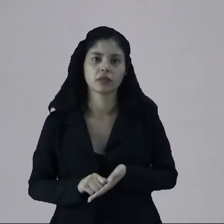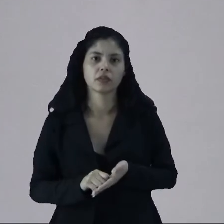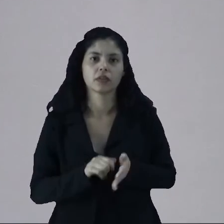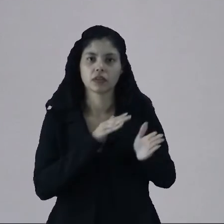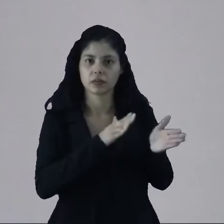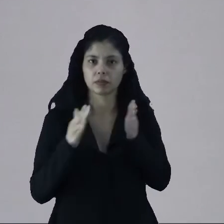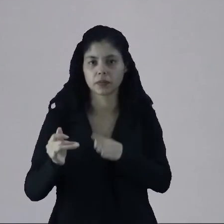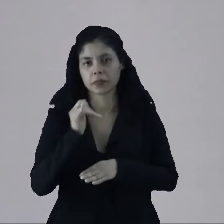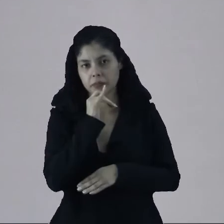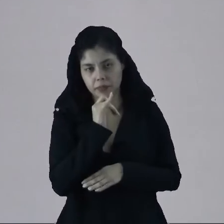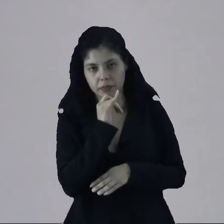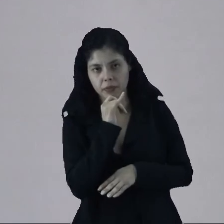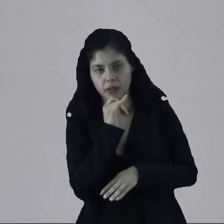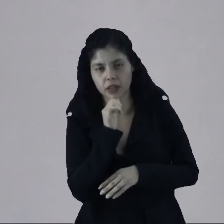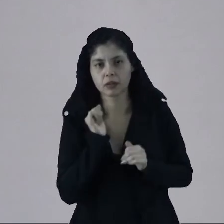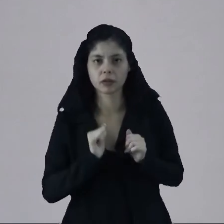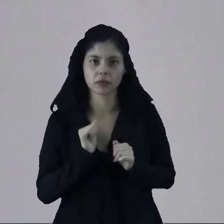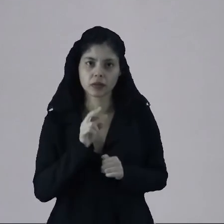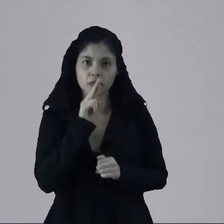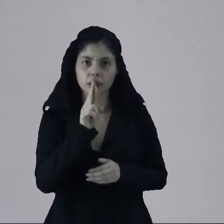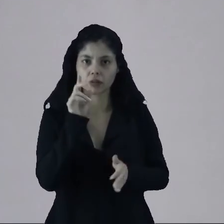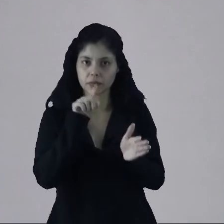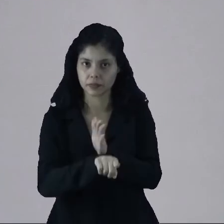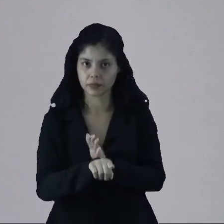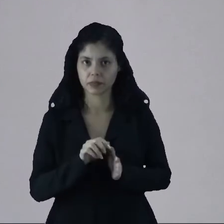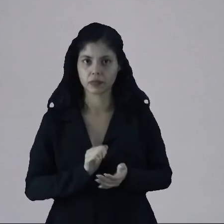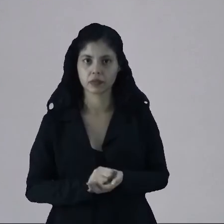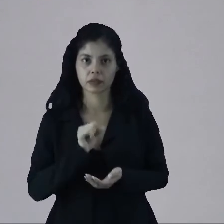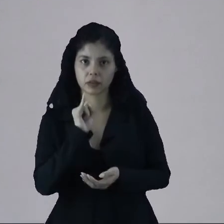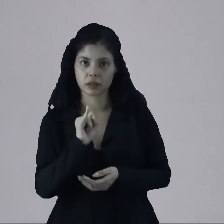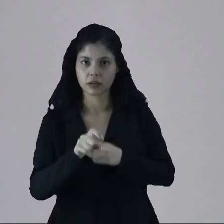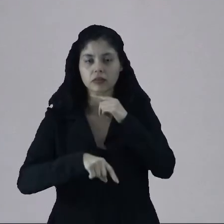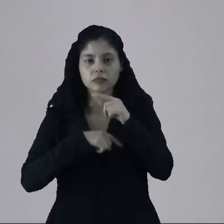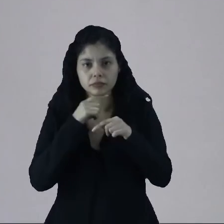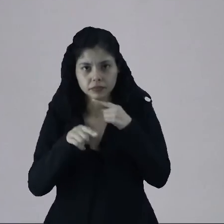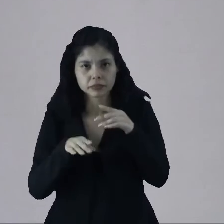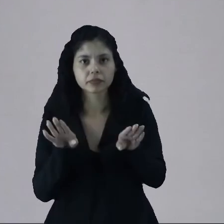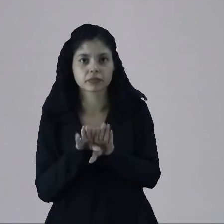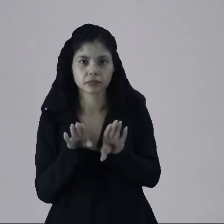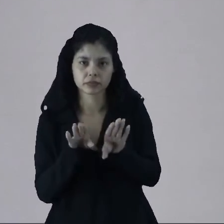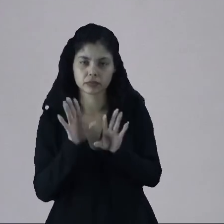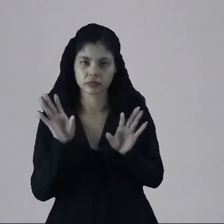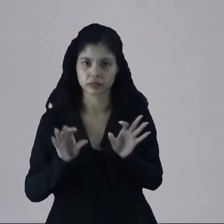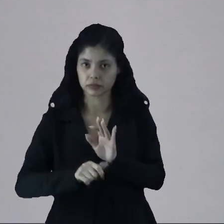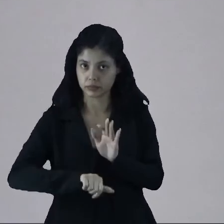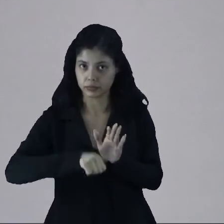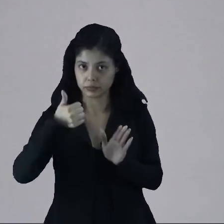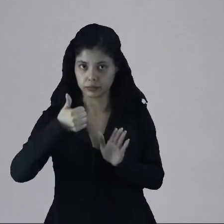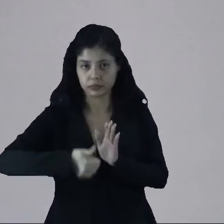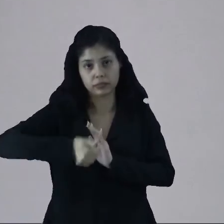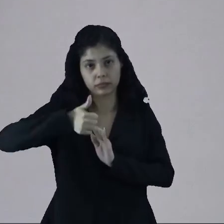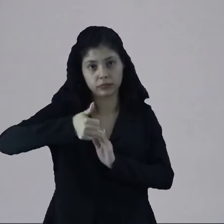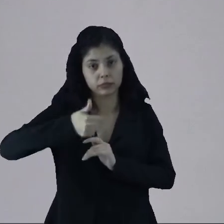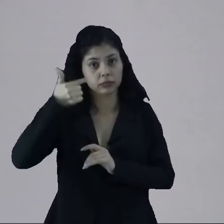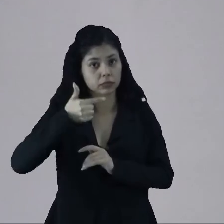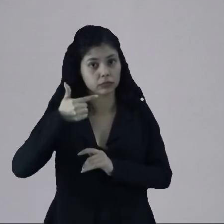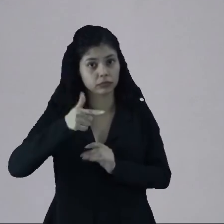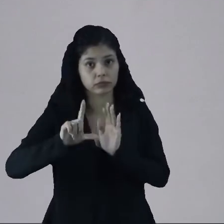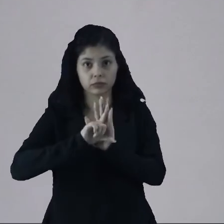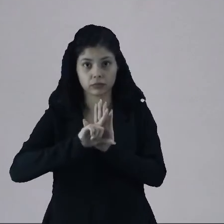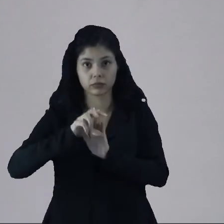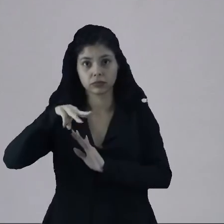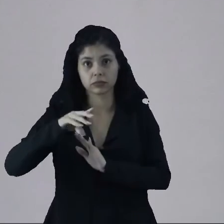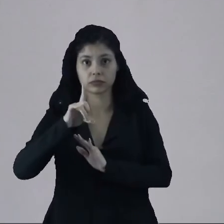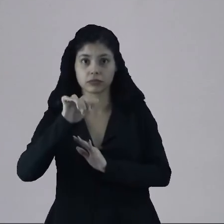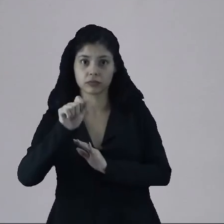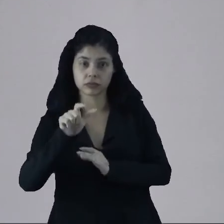heredogramas a partir de exemplos para poder resolver questões. Se for questões também relacionadas à primeira e segunda lei de Mendel, que a gente já viu na